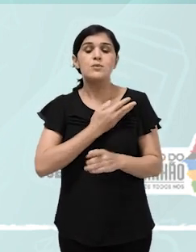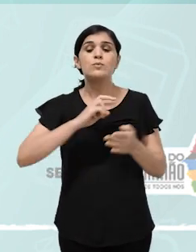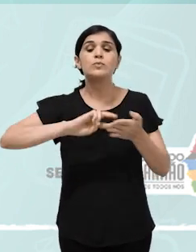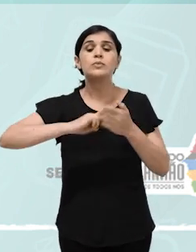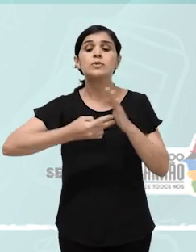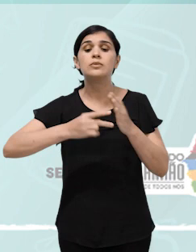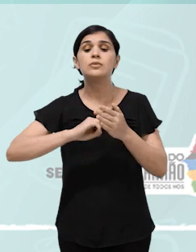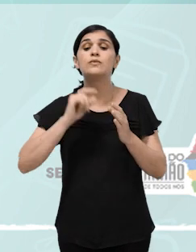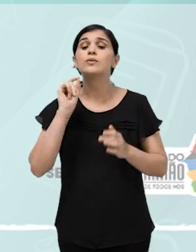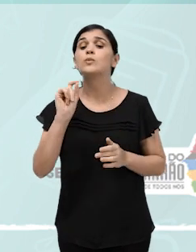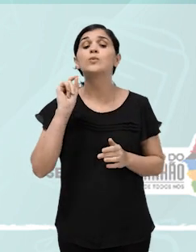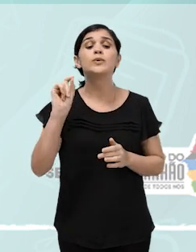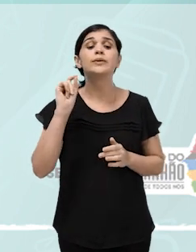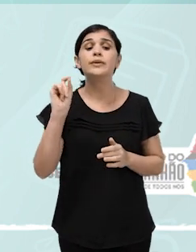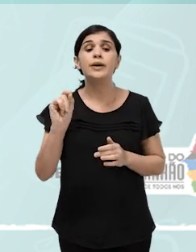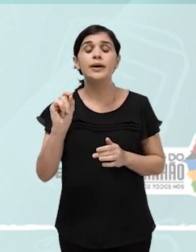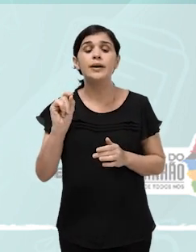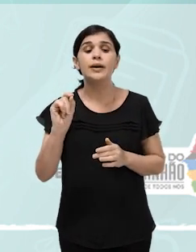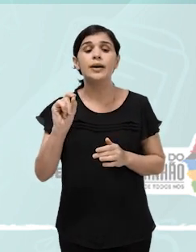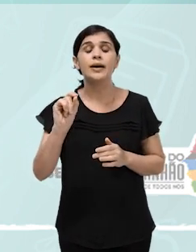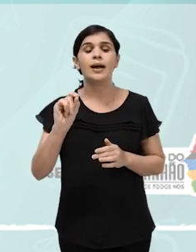acolhedor, companheiro,